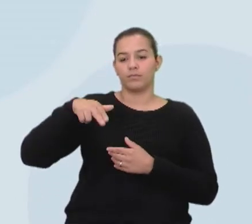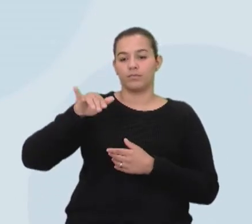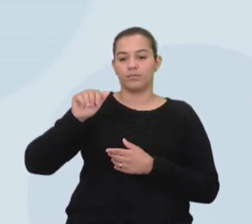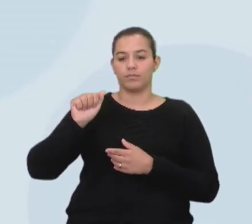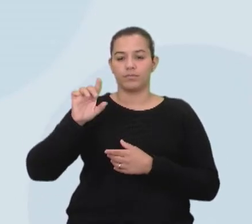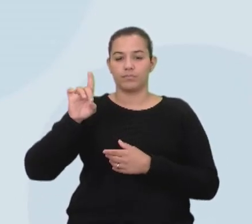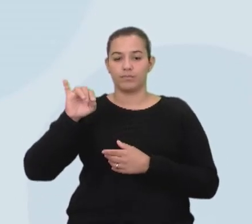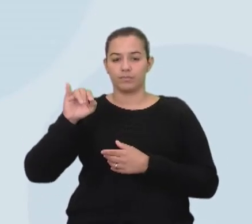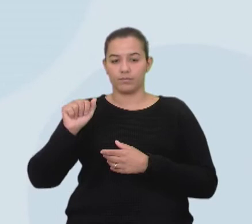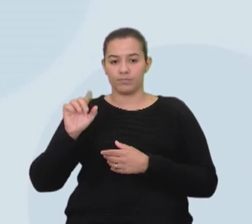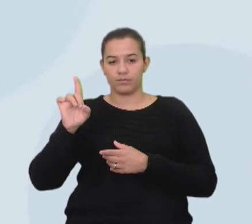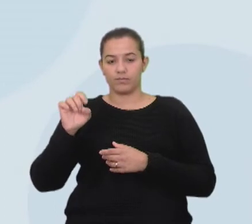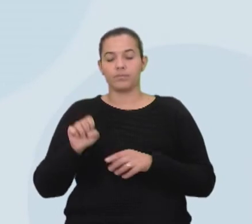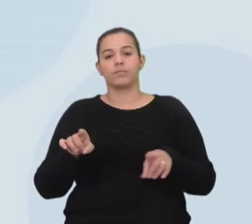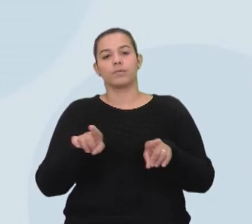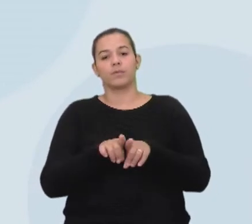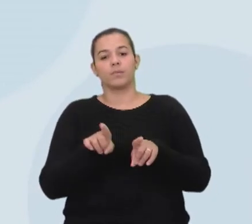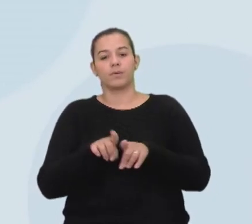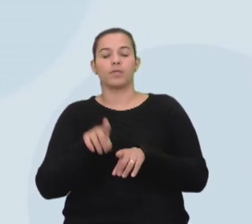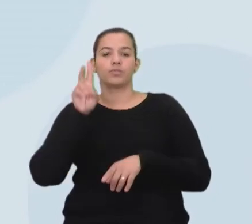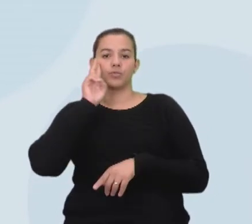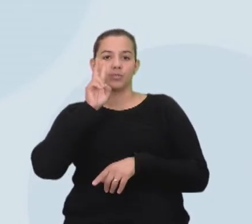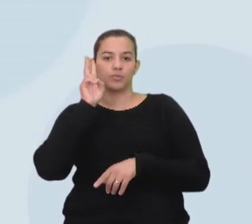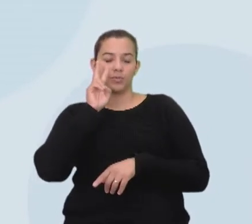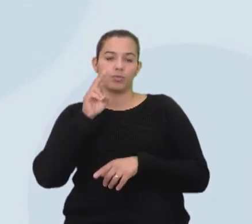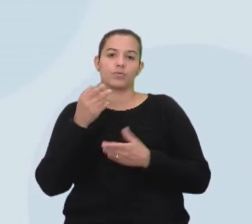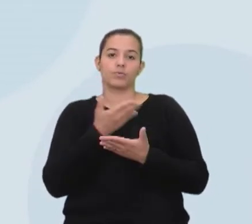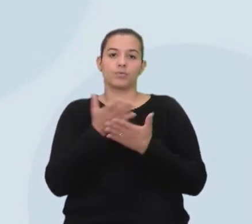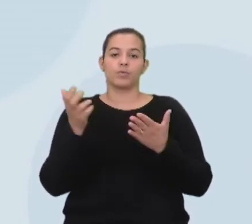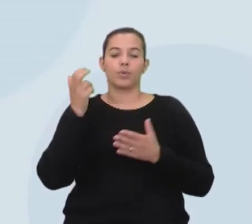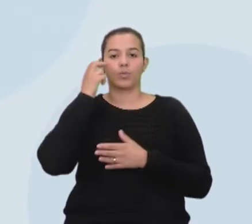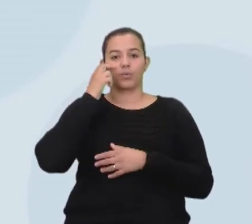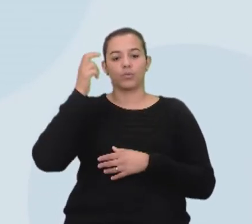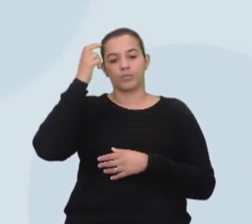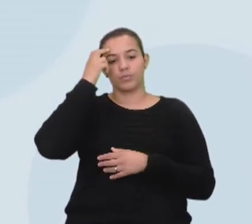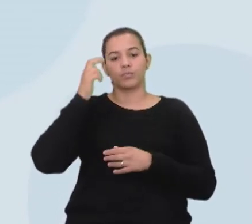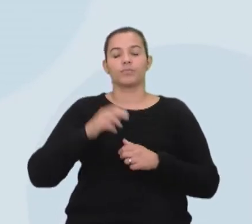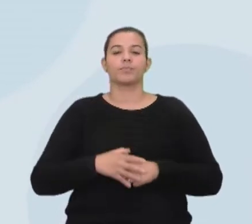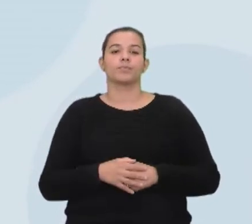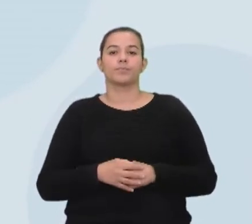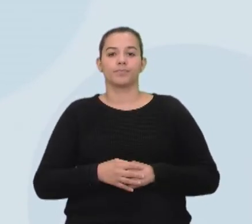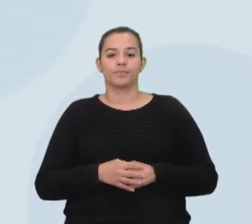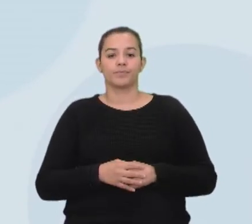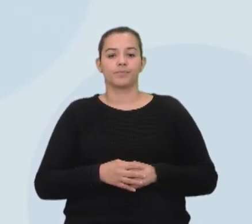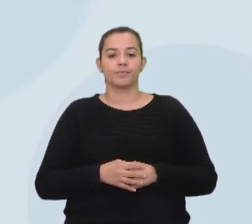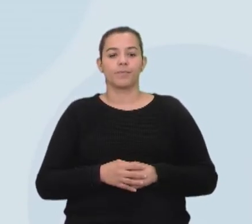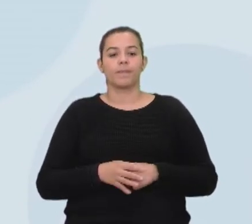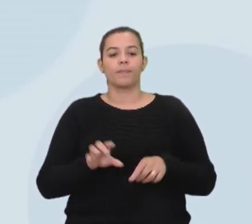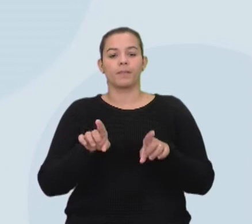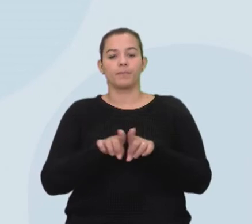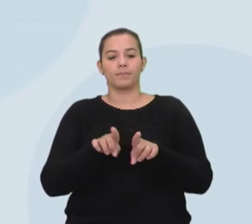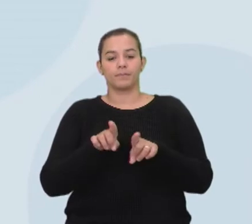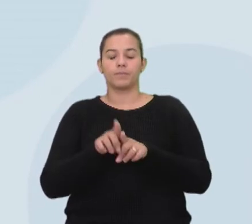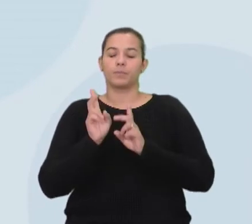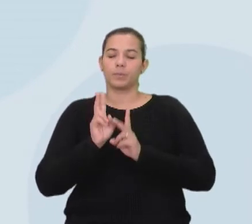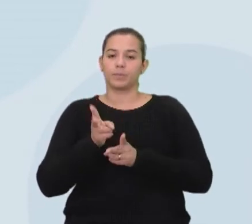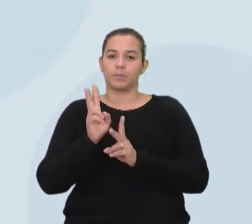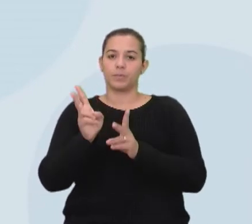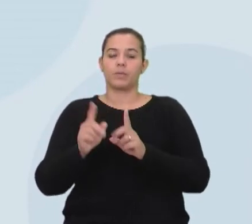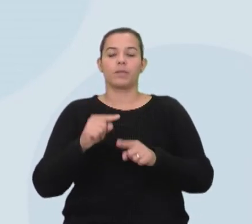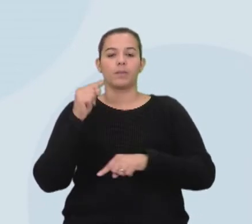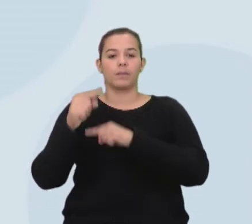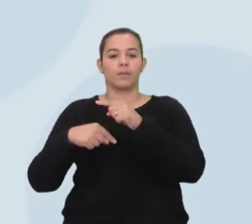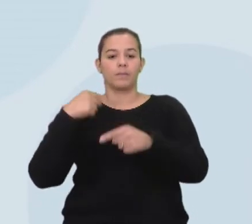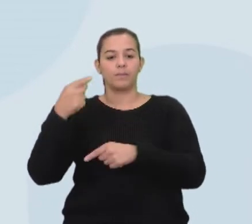entendida como um fenômeno histórico e cultural, com origem no colonialismo, mas que se manteve após a